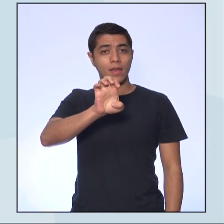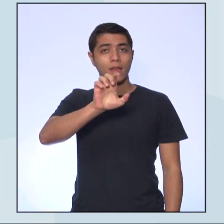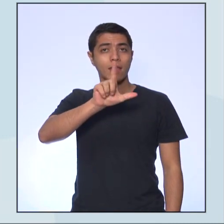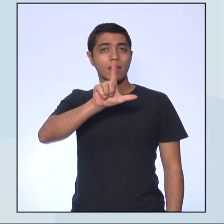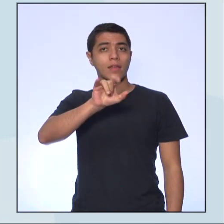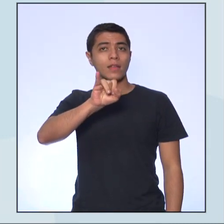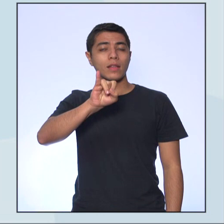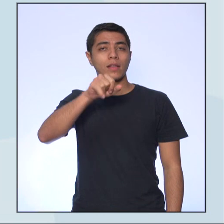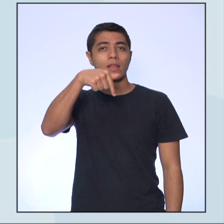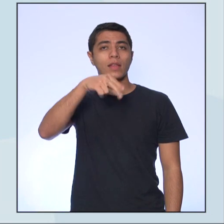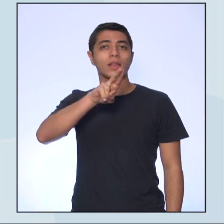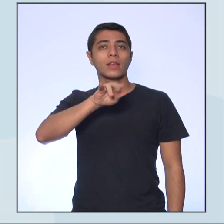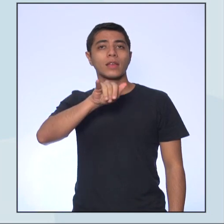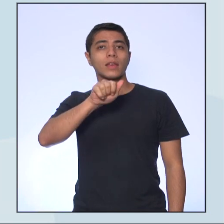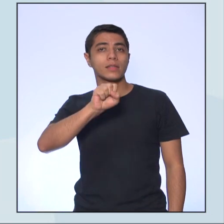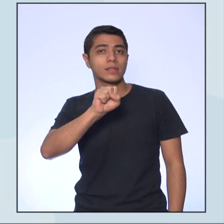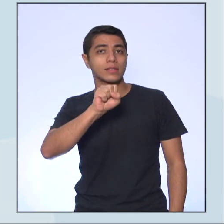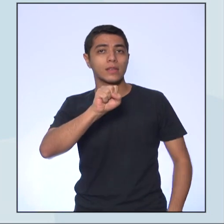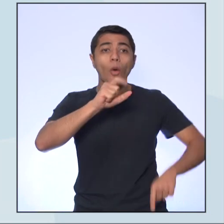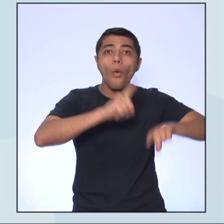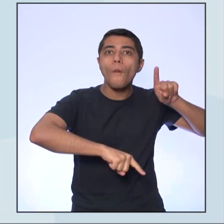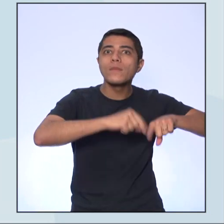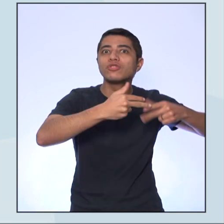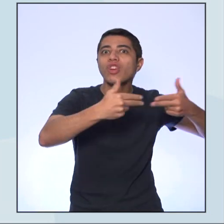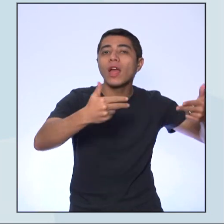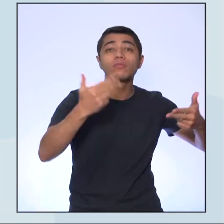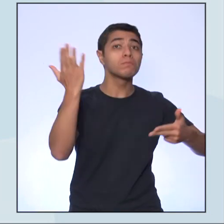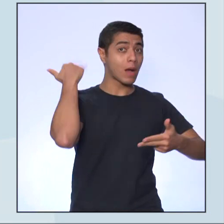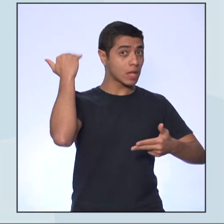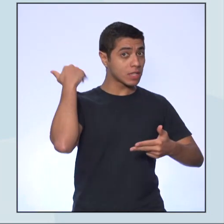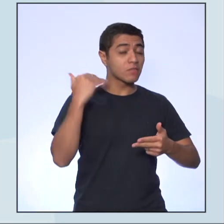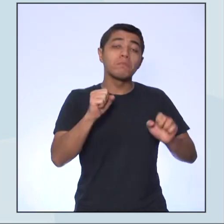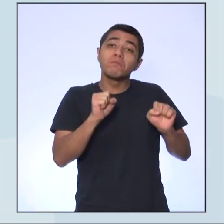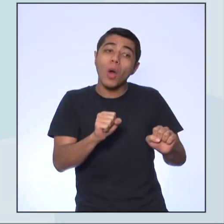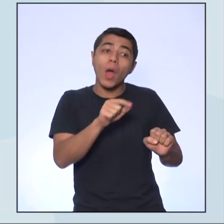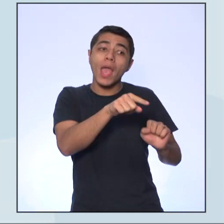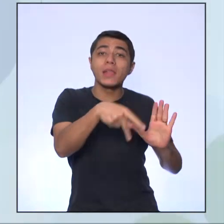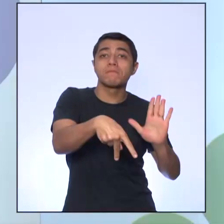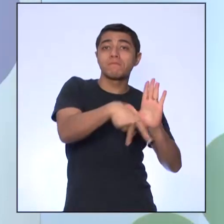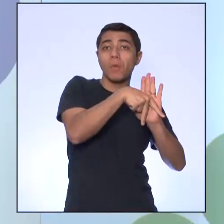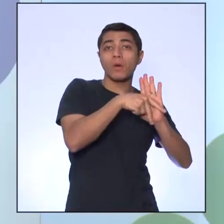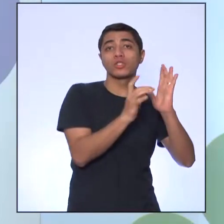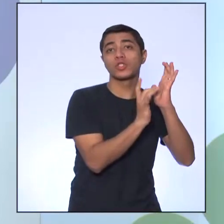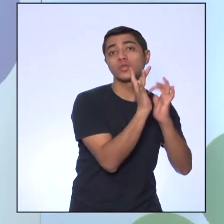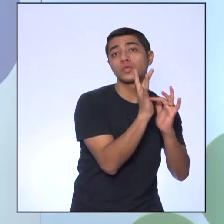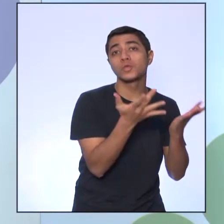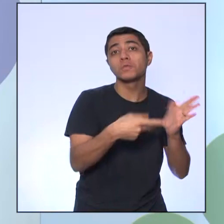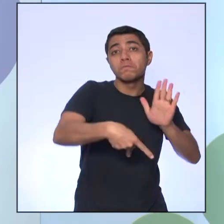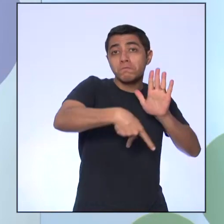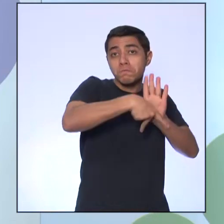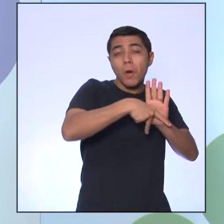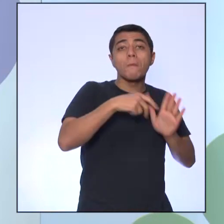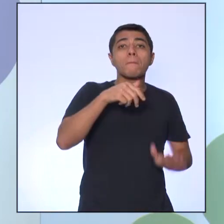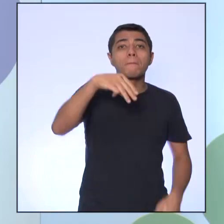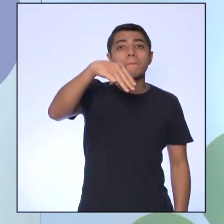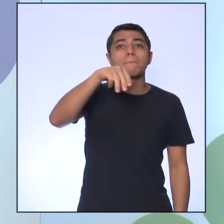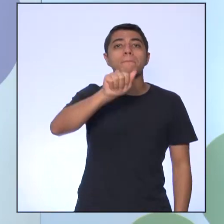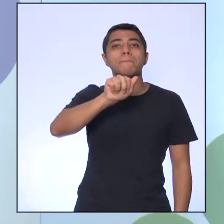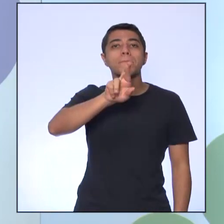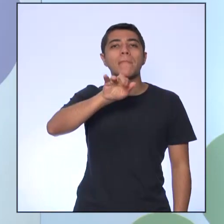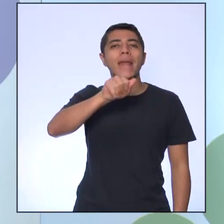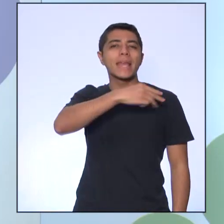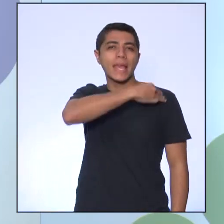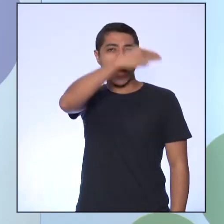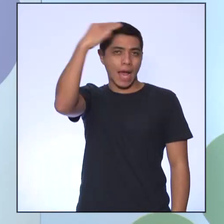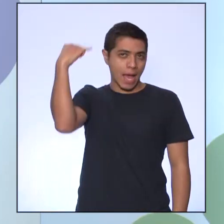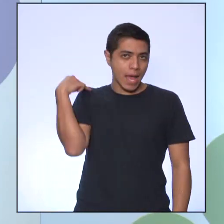Jesus, Maria, apóstolos, né? Como um pedaço de tecido, né? Olha, esse retalhinho de pano aqui pertenceu a